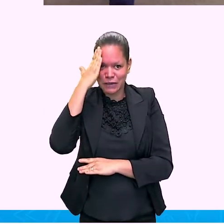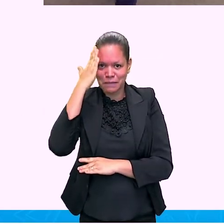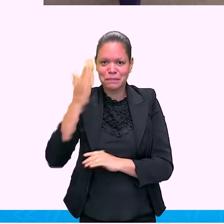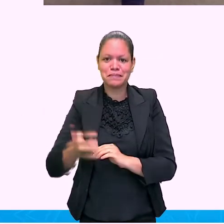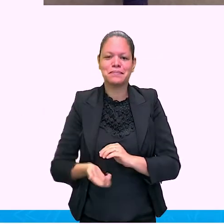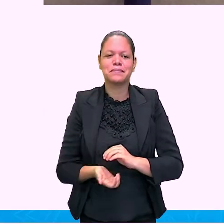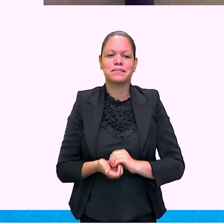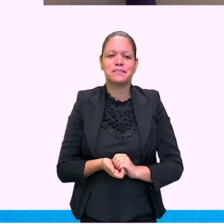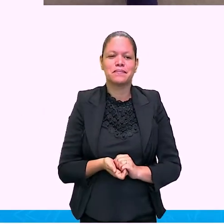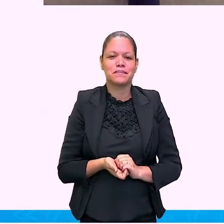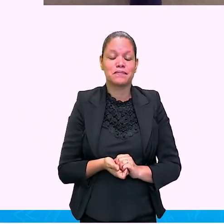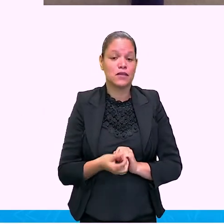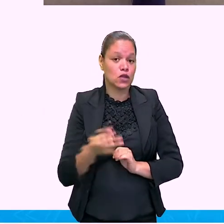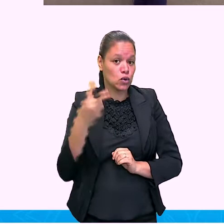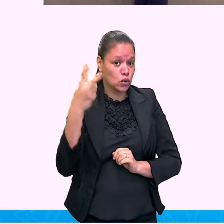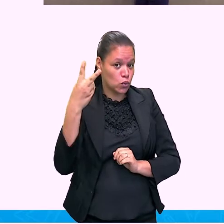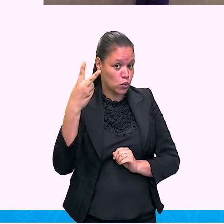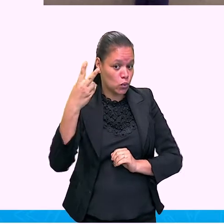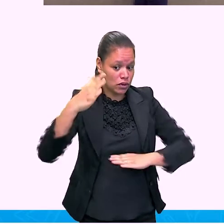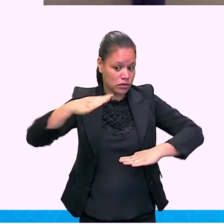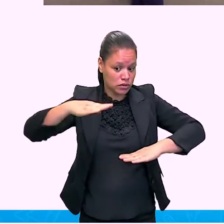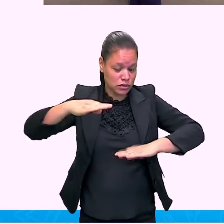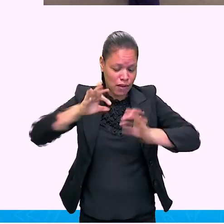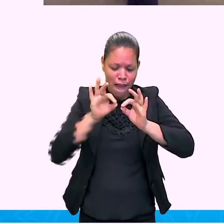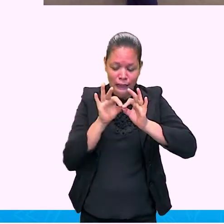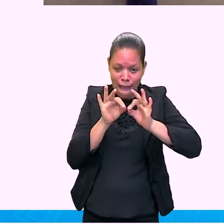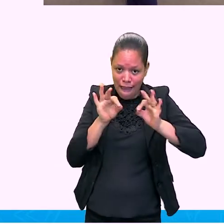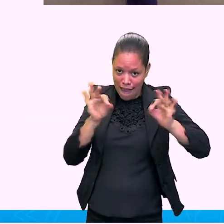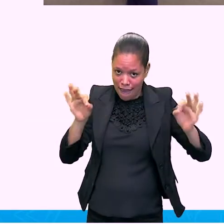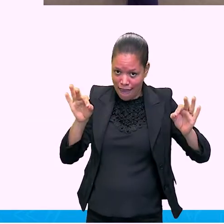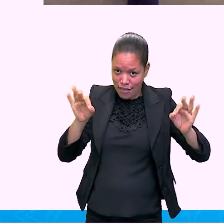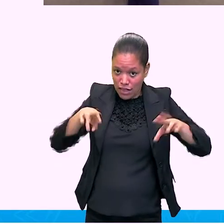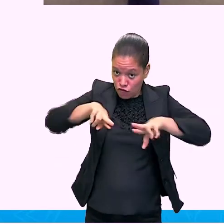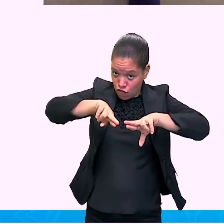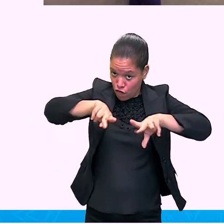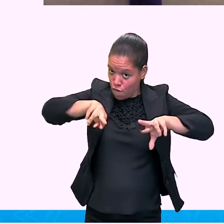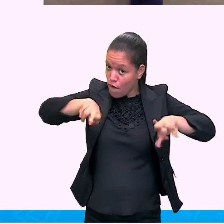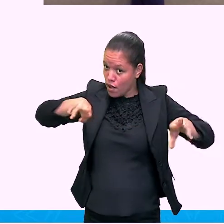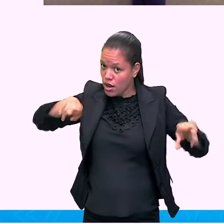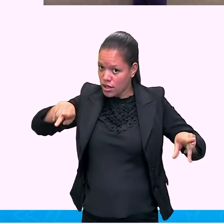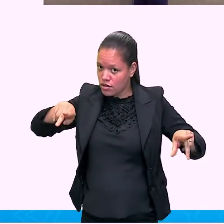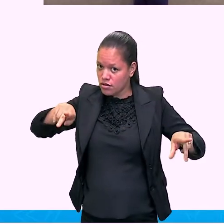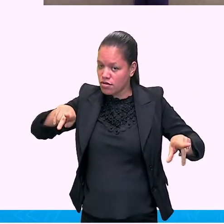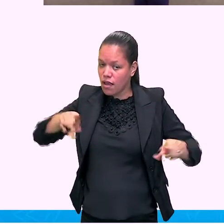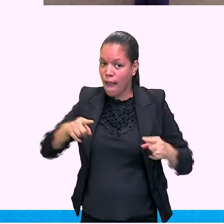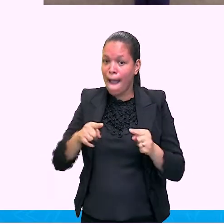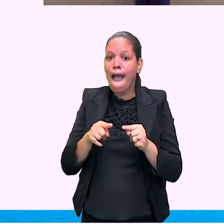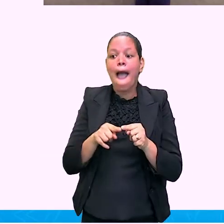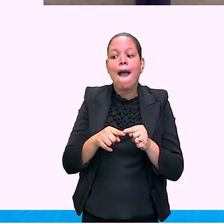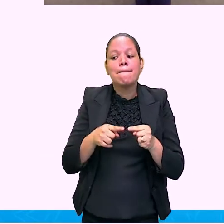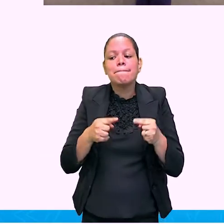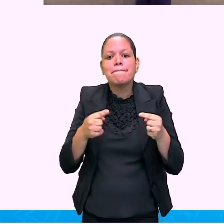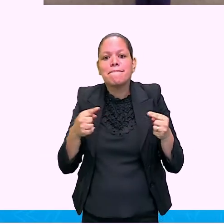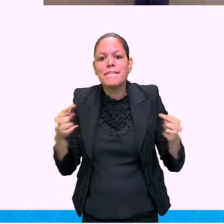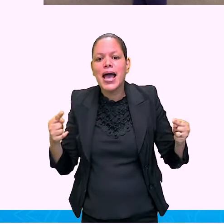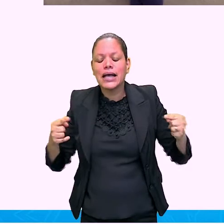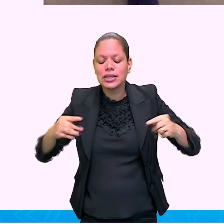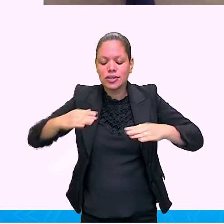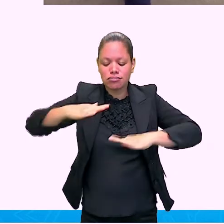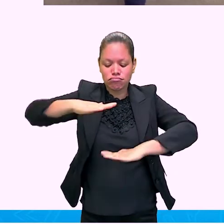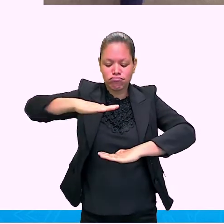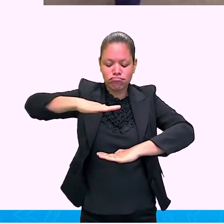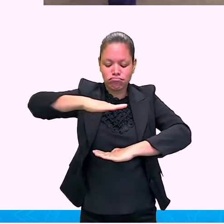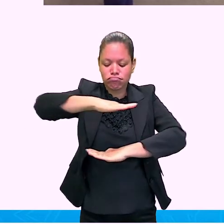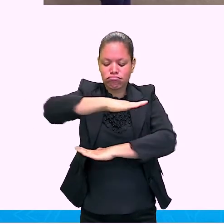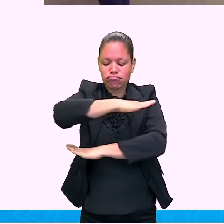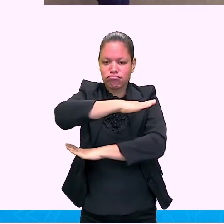ser duas retas distintas e que possuem a mesma inclinação e distância. Então,